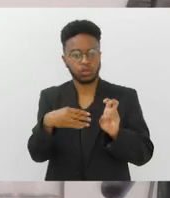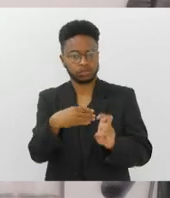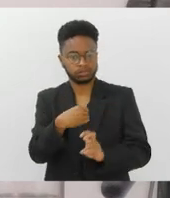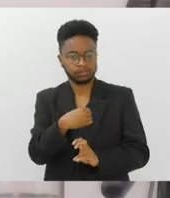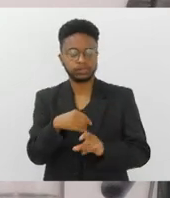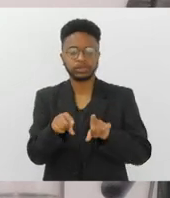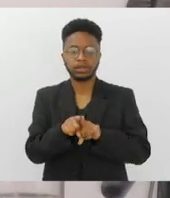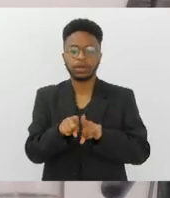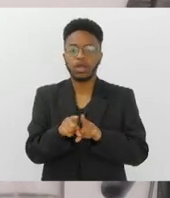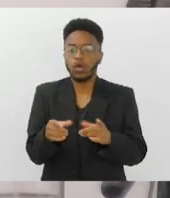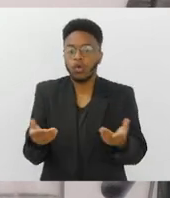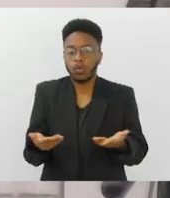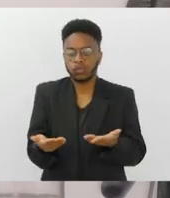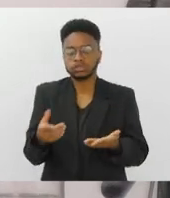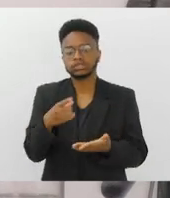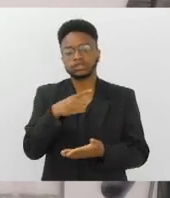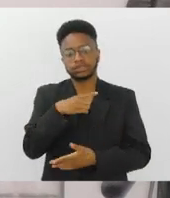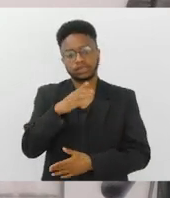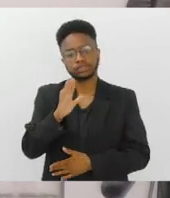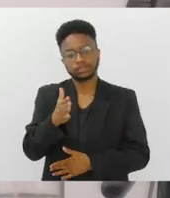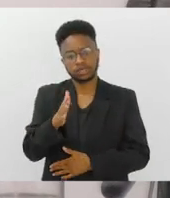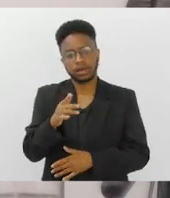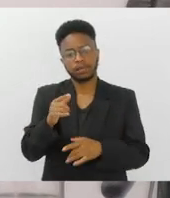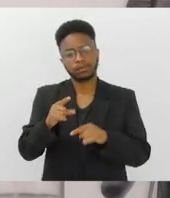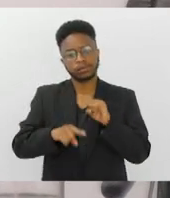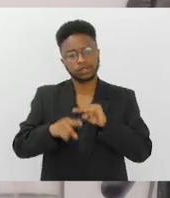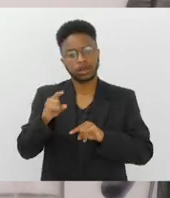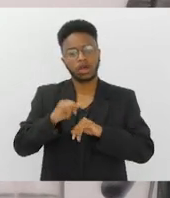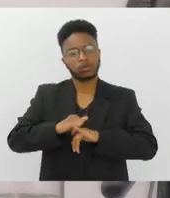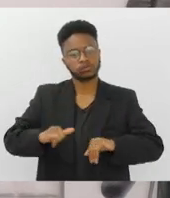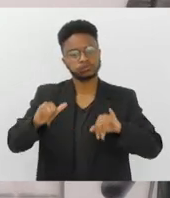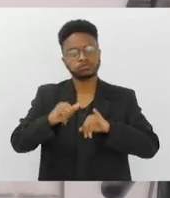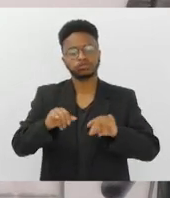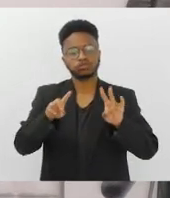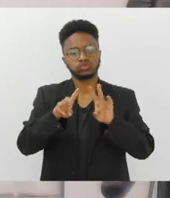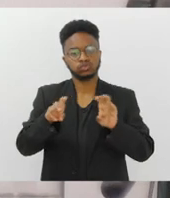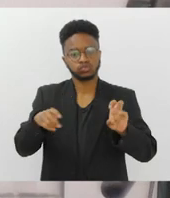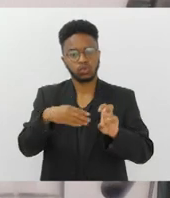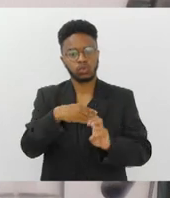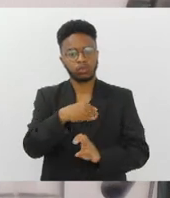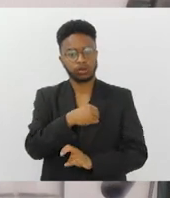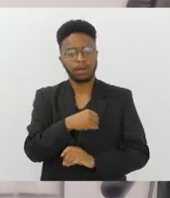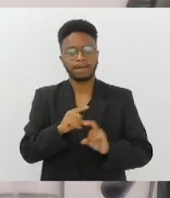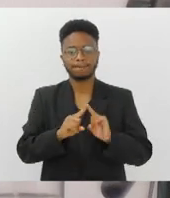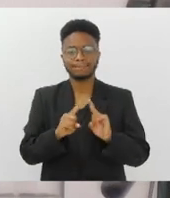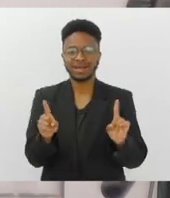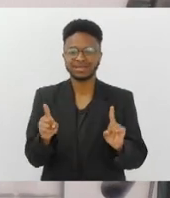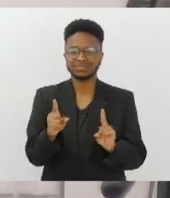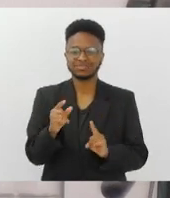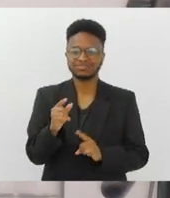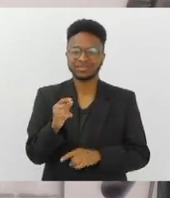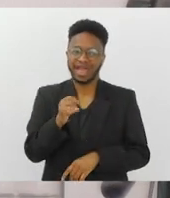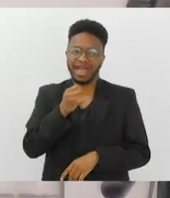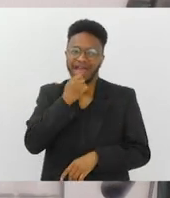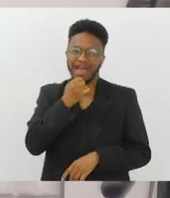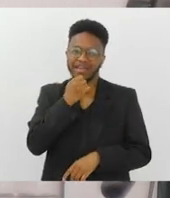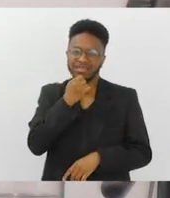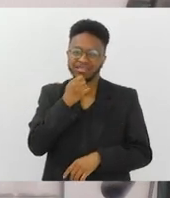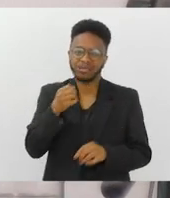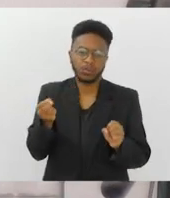algumas práticas falando sobre aleitamento, mas ainda não é muito bem